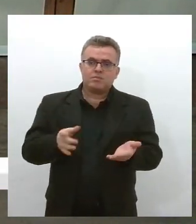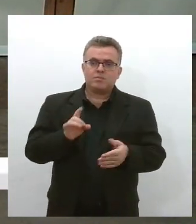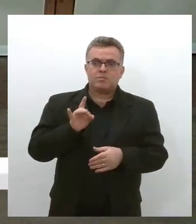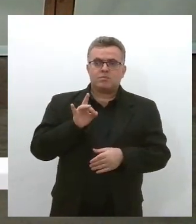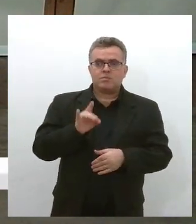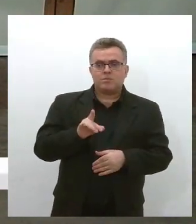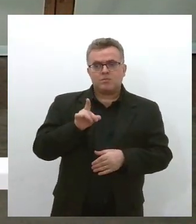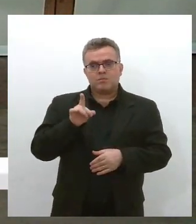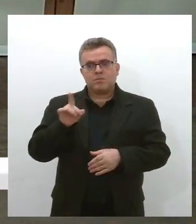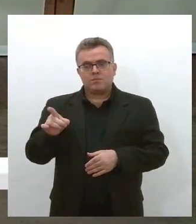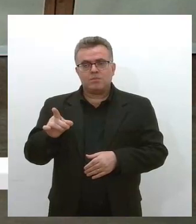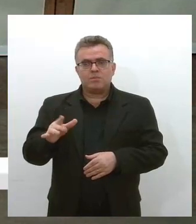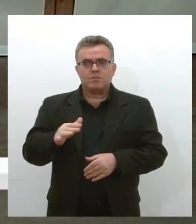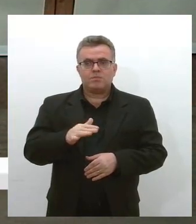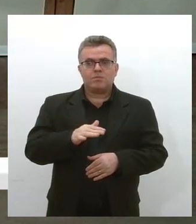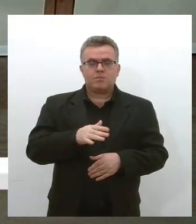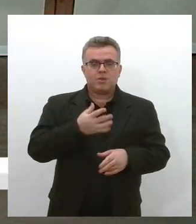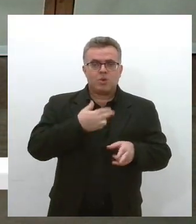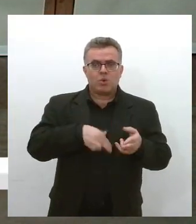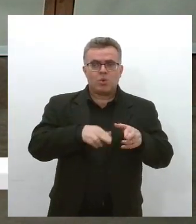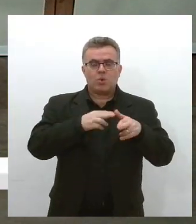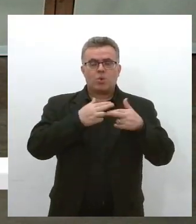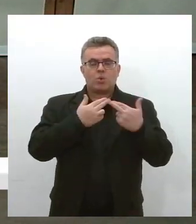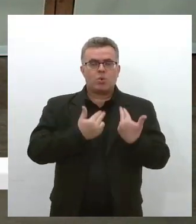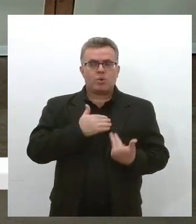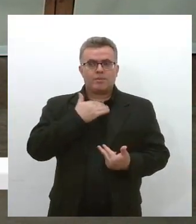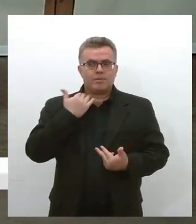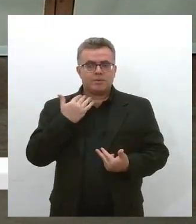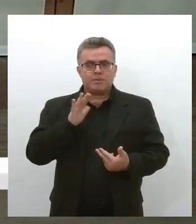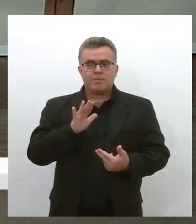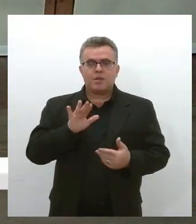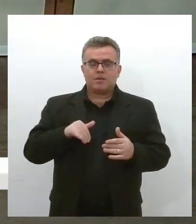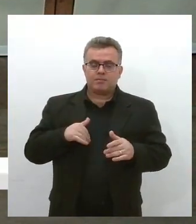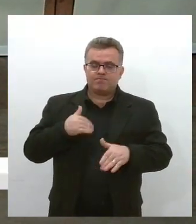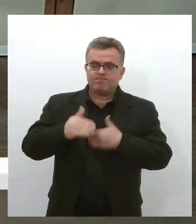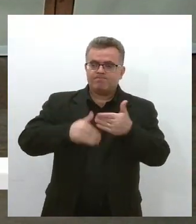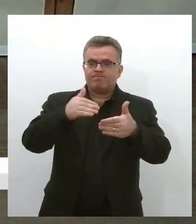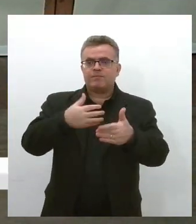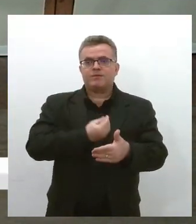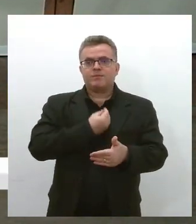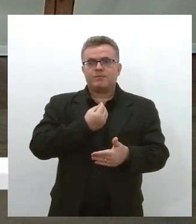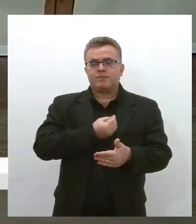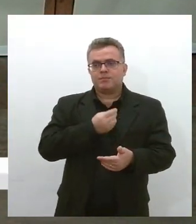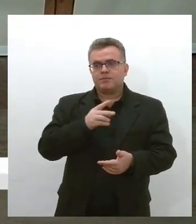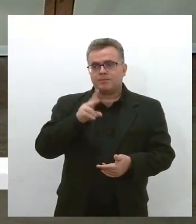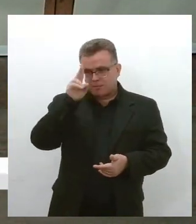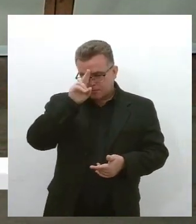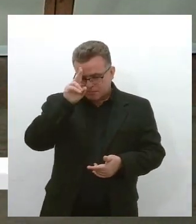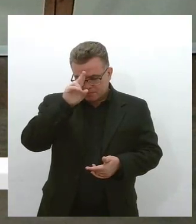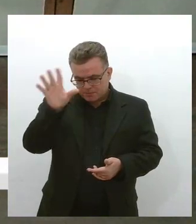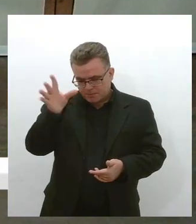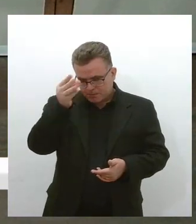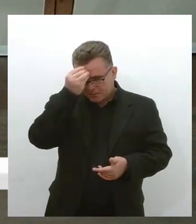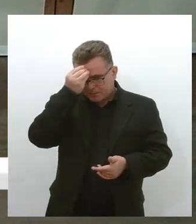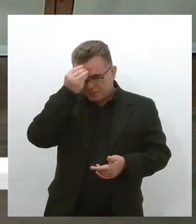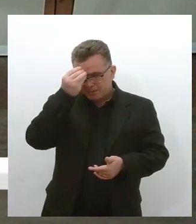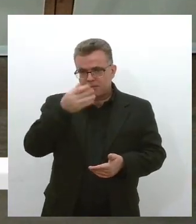luto mais imediato, mas ao longo da vida, né? Ou a memória, ou até